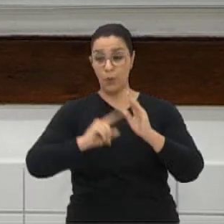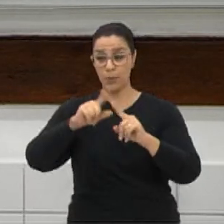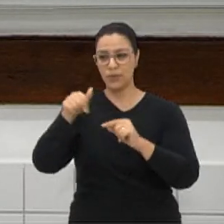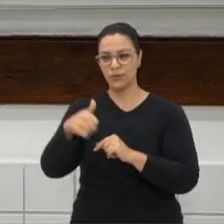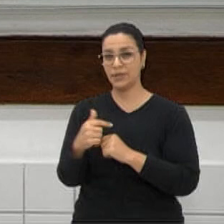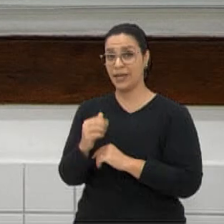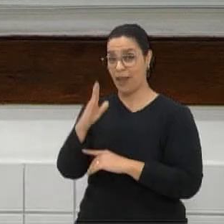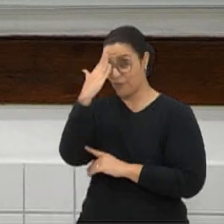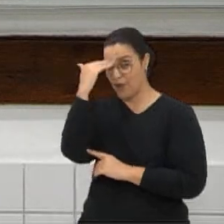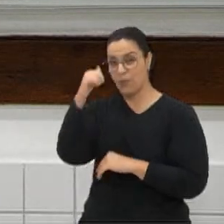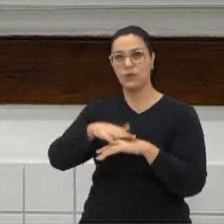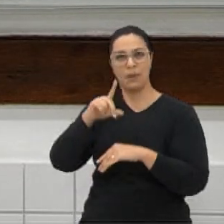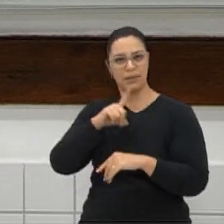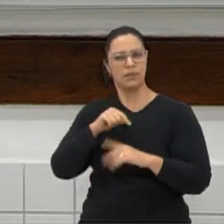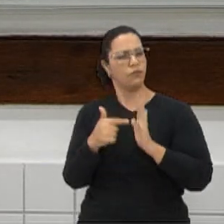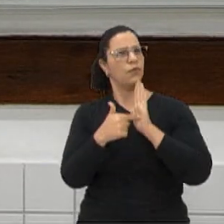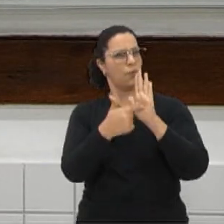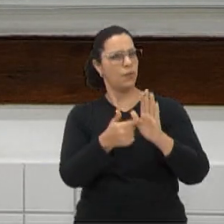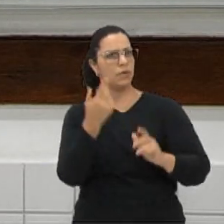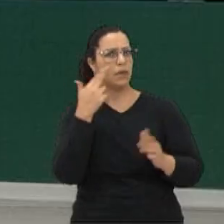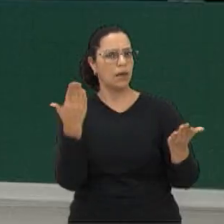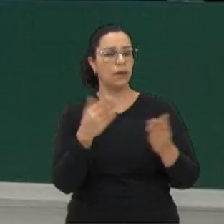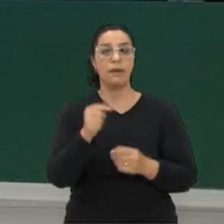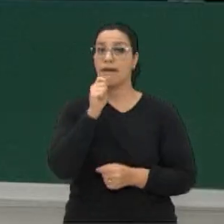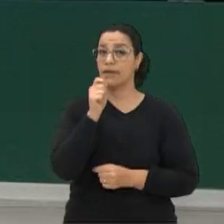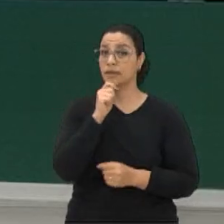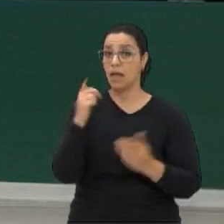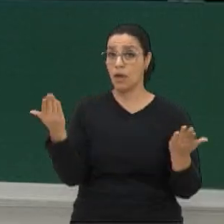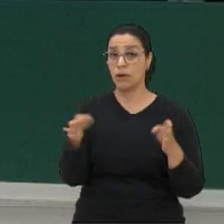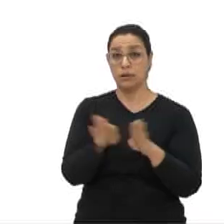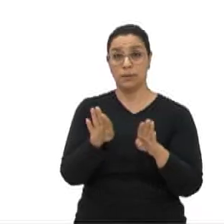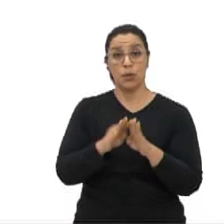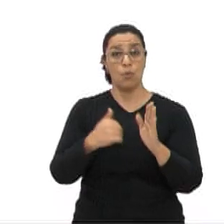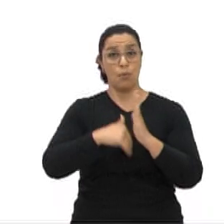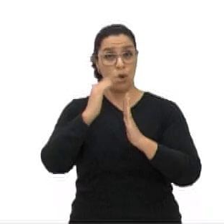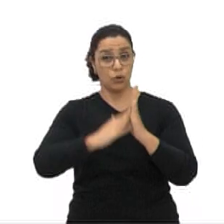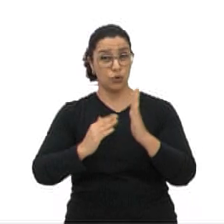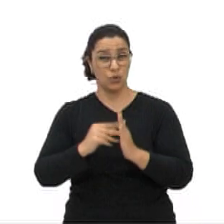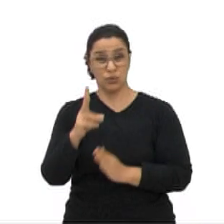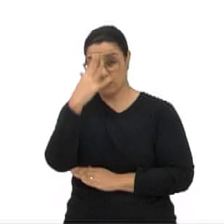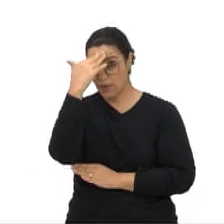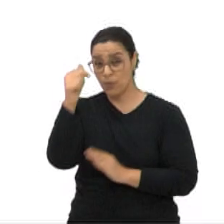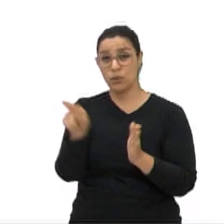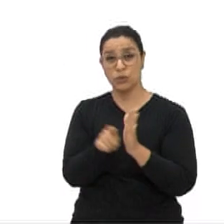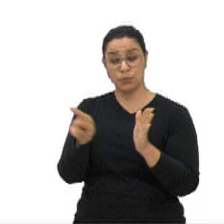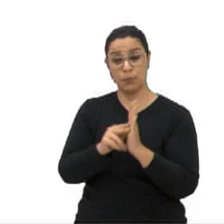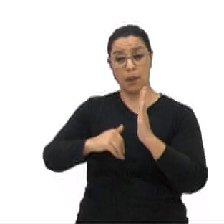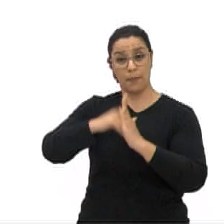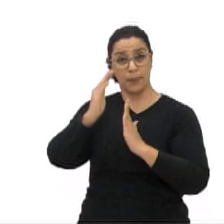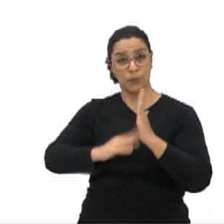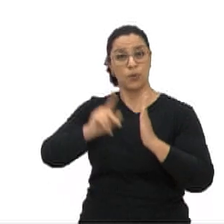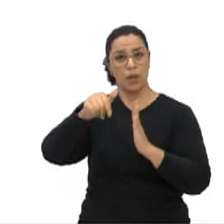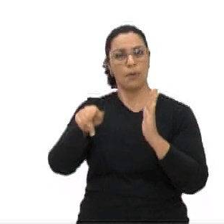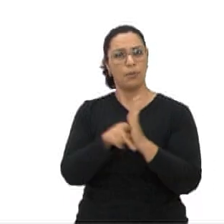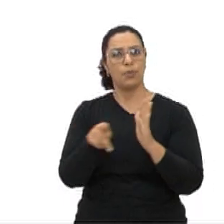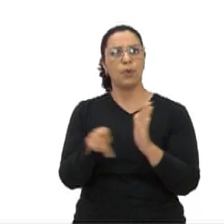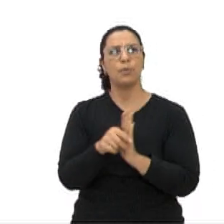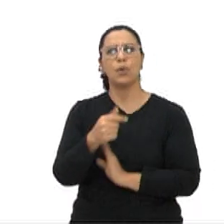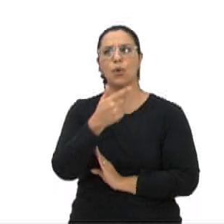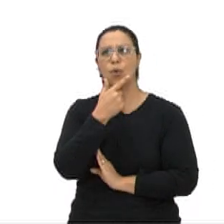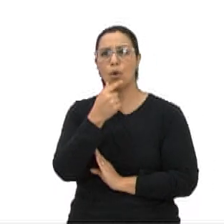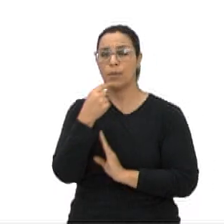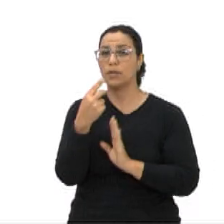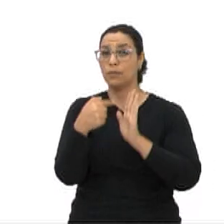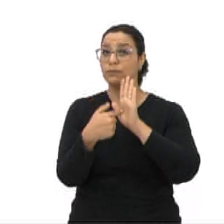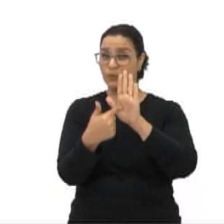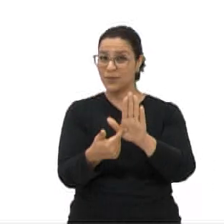alguns destaques, tá bom? E que a gente vai ver esses artistas ainda. Inclusive, um dos artistas que ganhou destaque na natureza morta é exatamente o artista